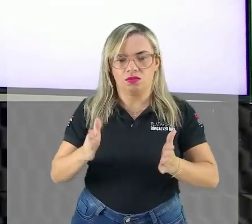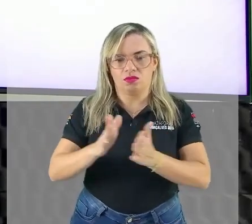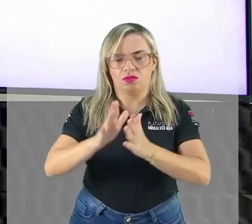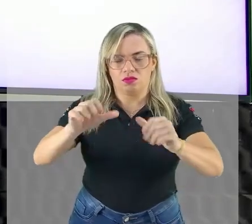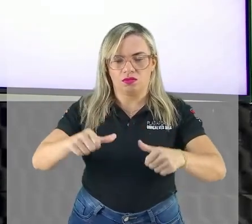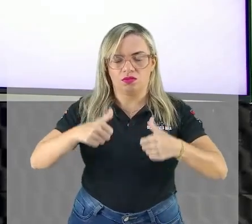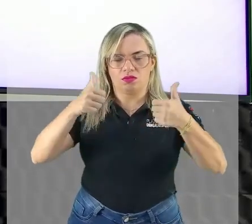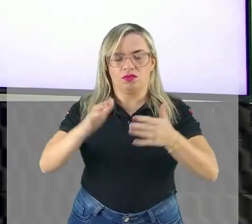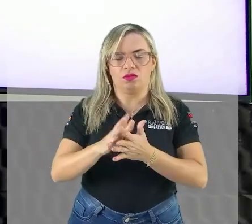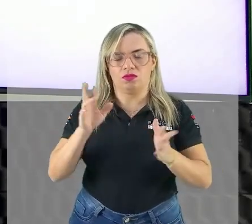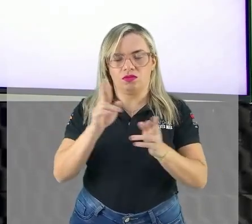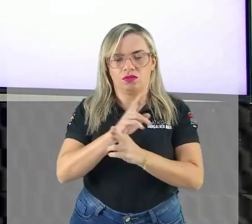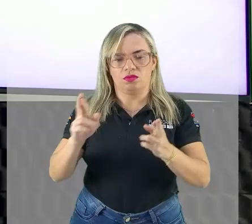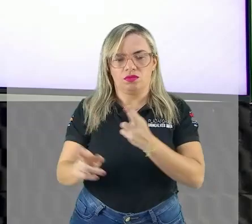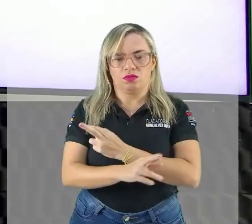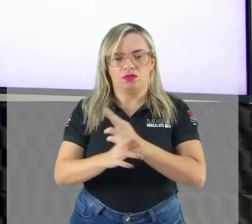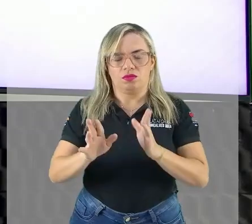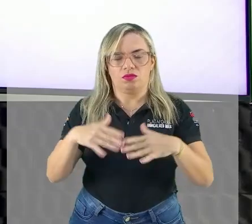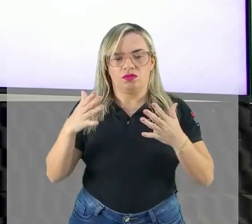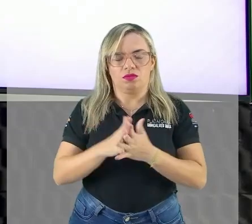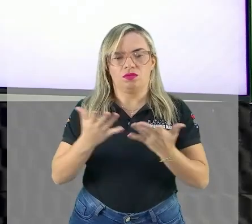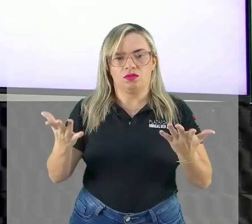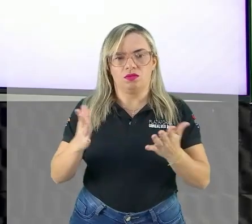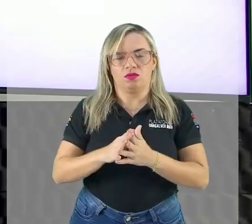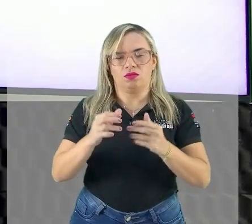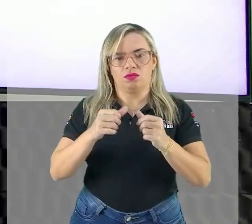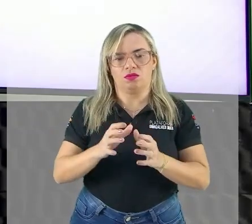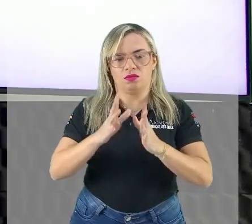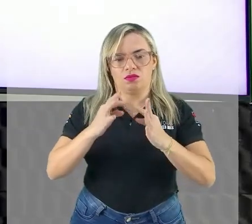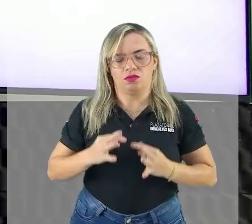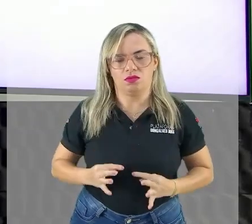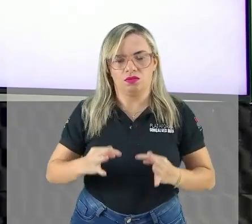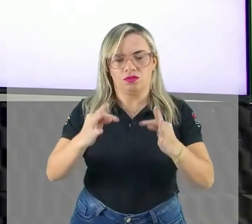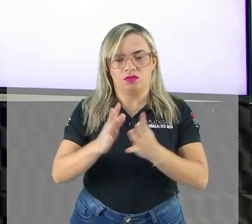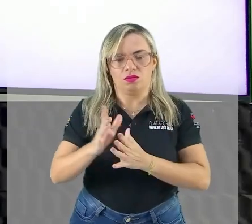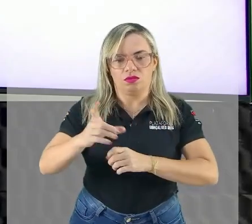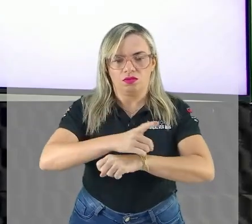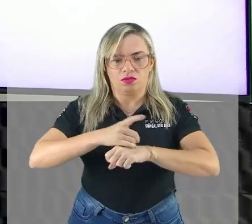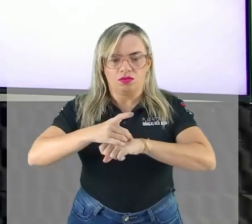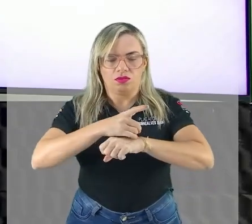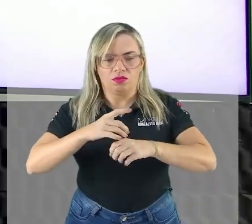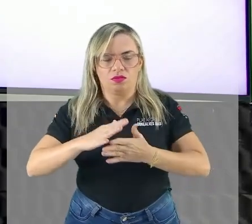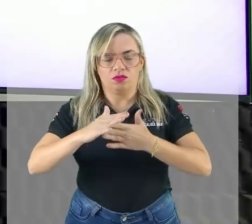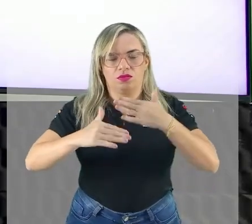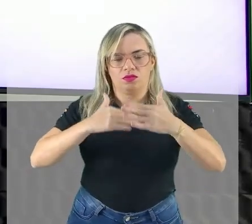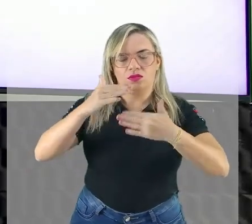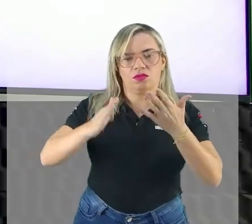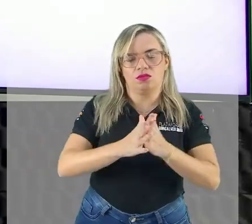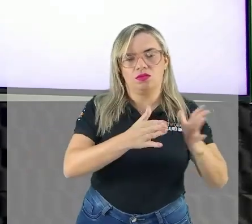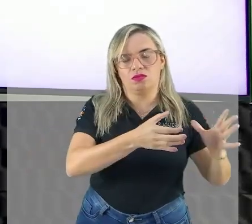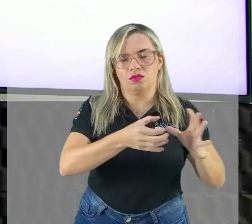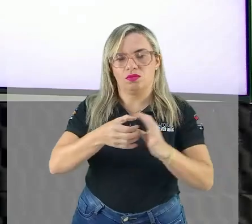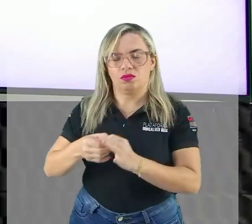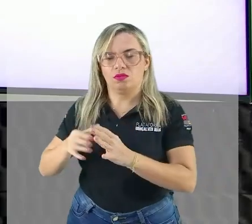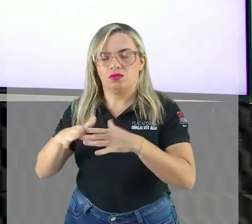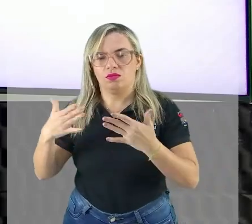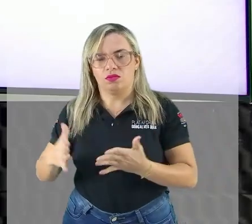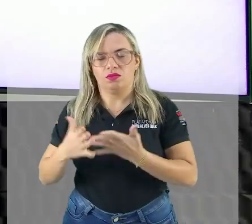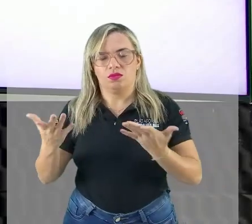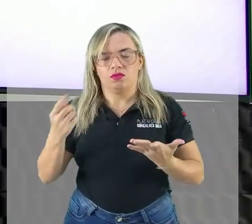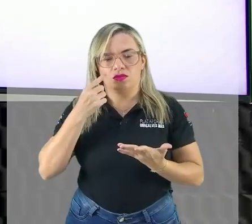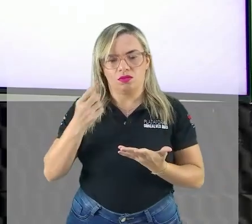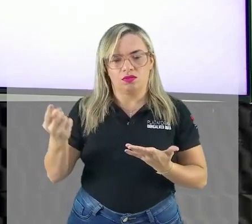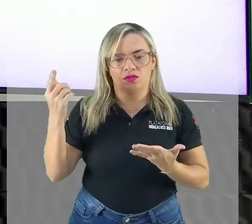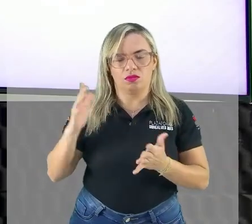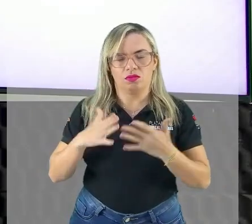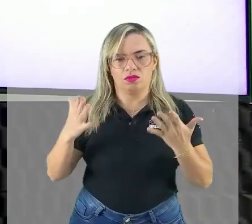positiva é relacionado em relação à presença de tecnologias digitais nas formas de construção da